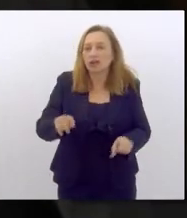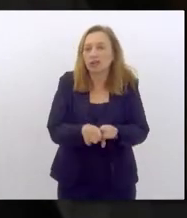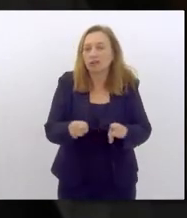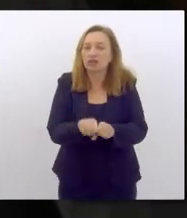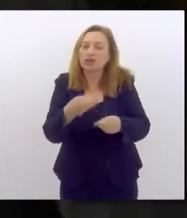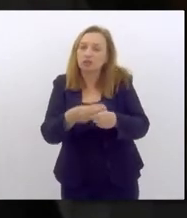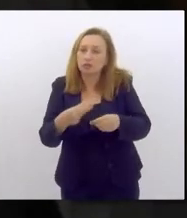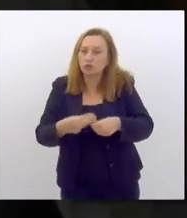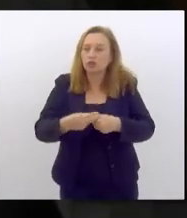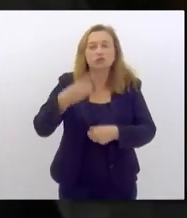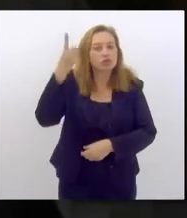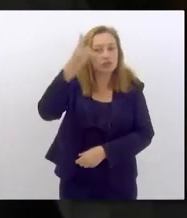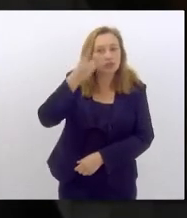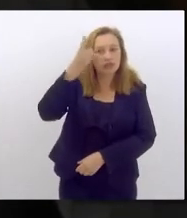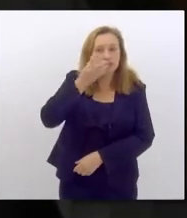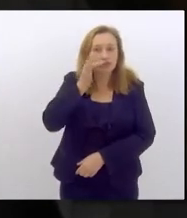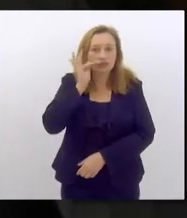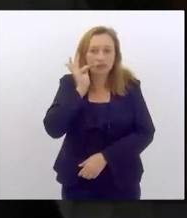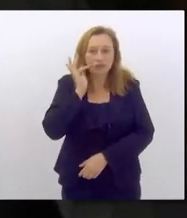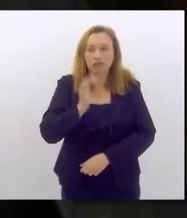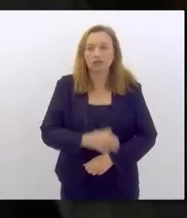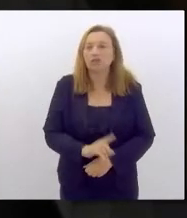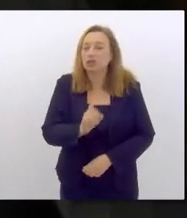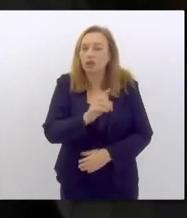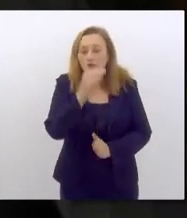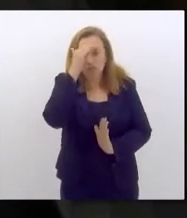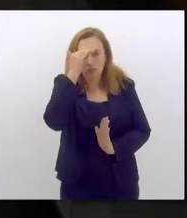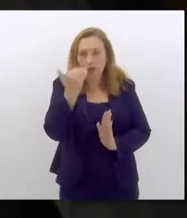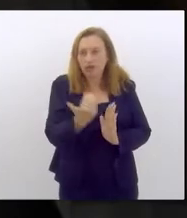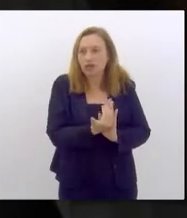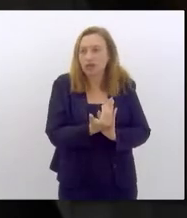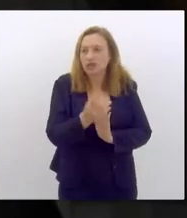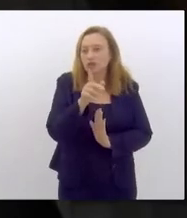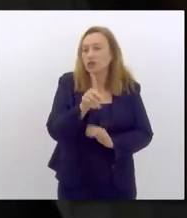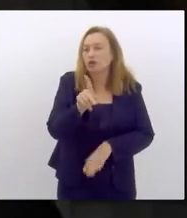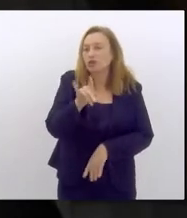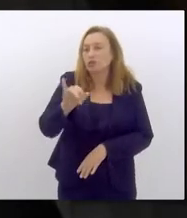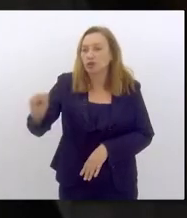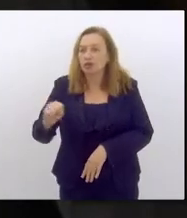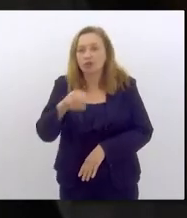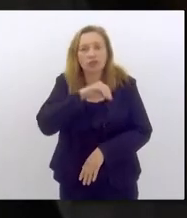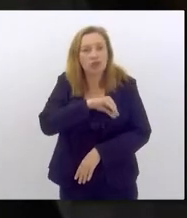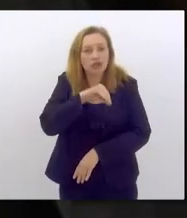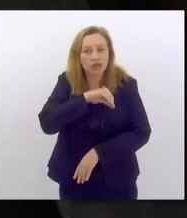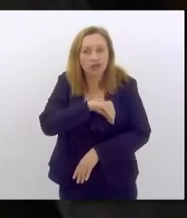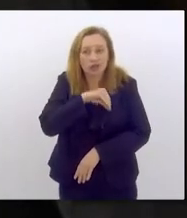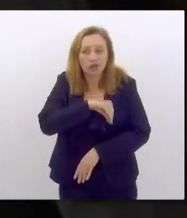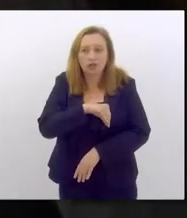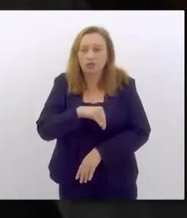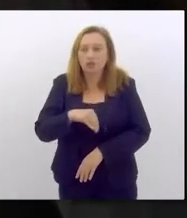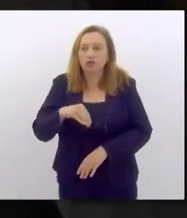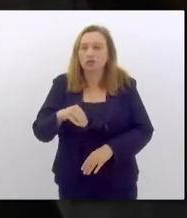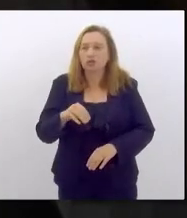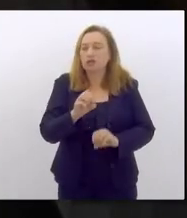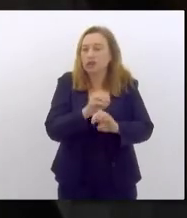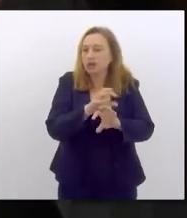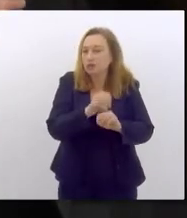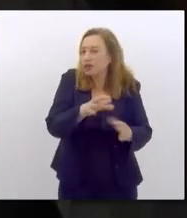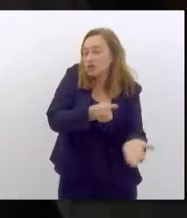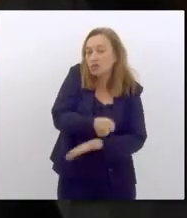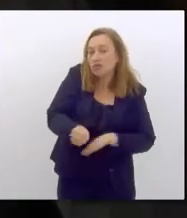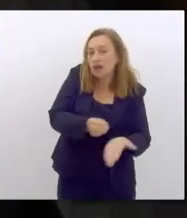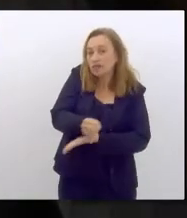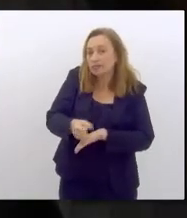municípios, deputado Flávio Serafini, que não cumprem o piso salarial nacional do Magistério da Educação Básica. Isso tem que